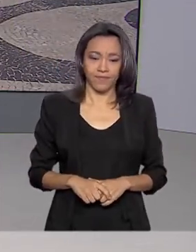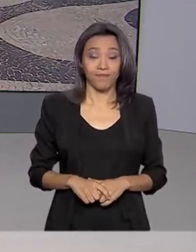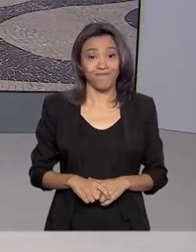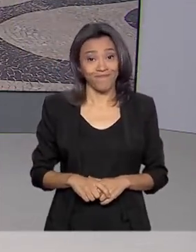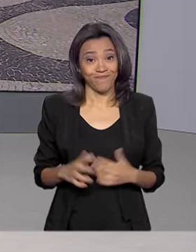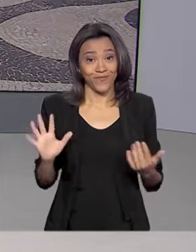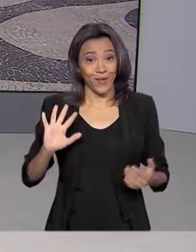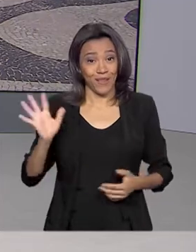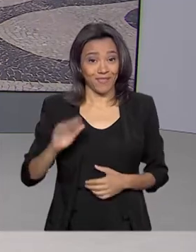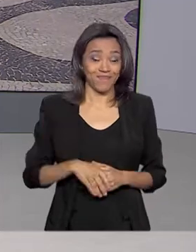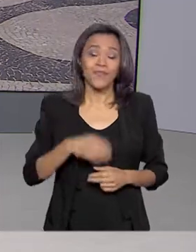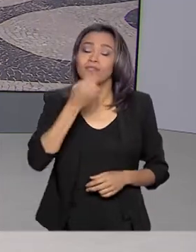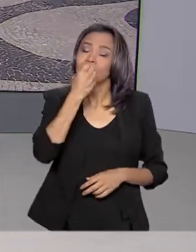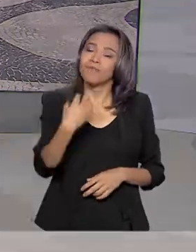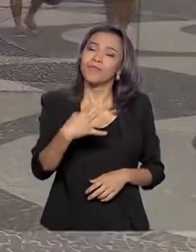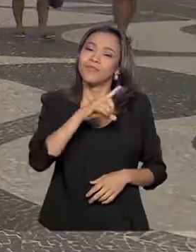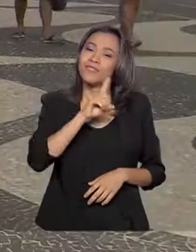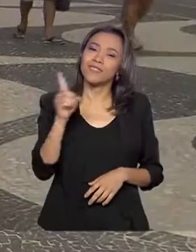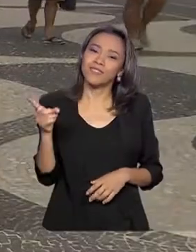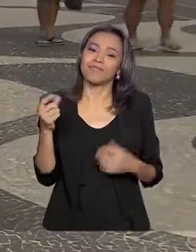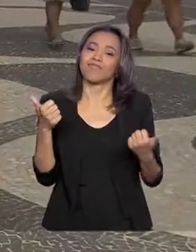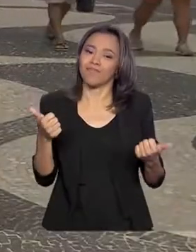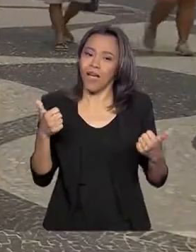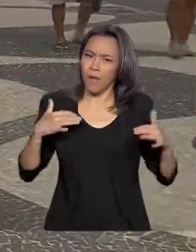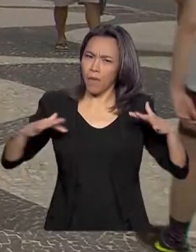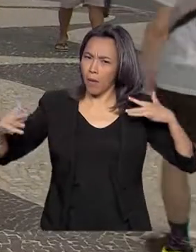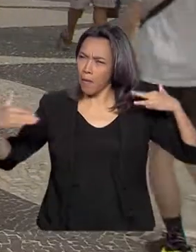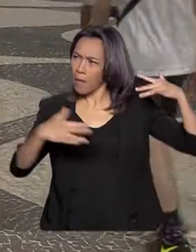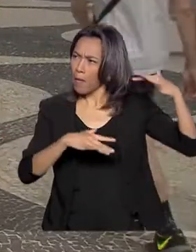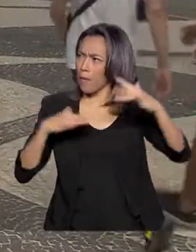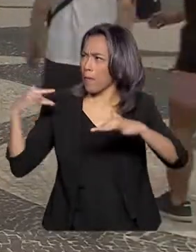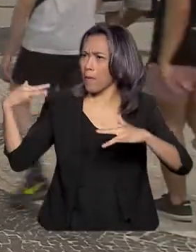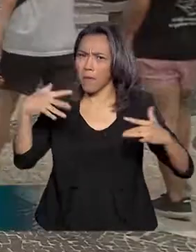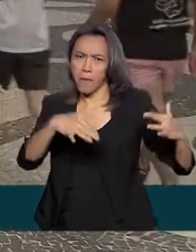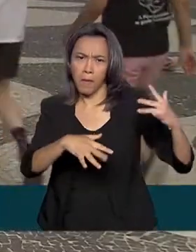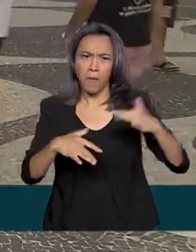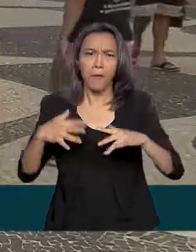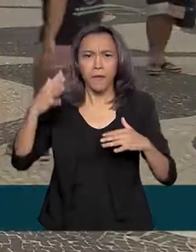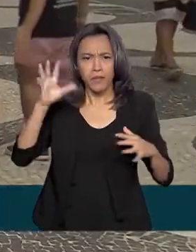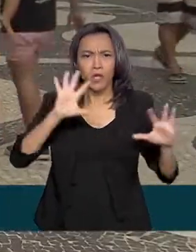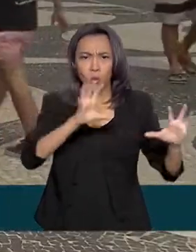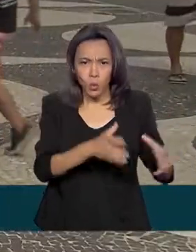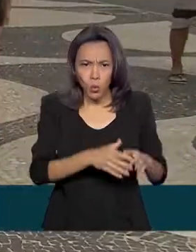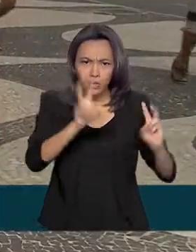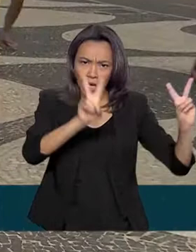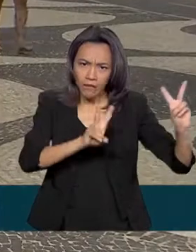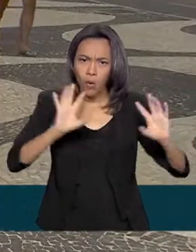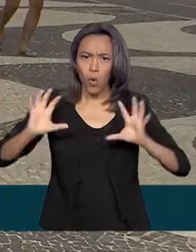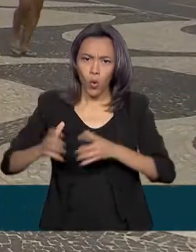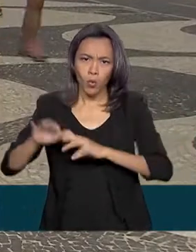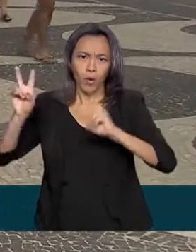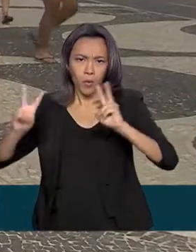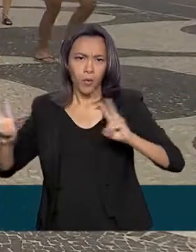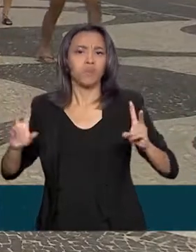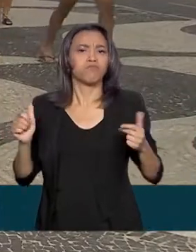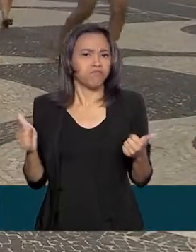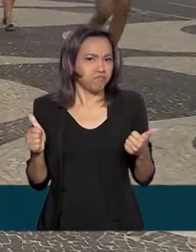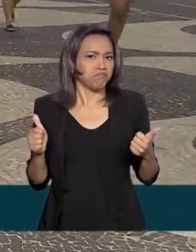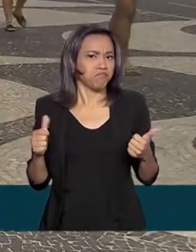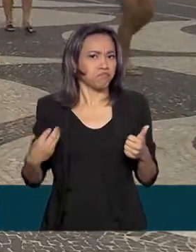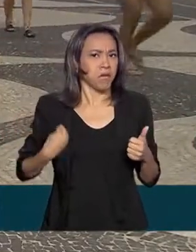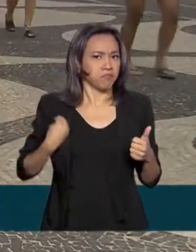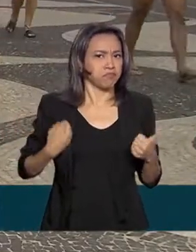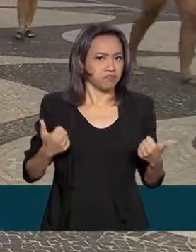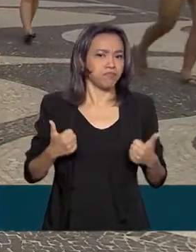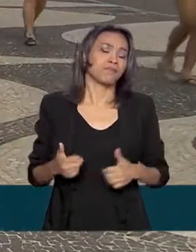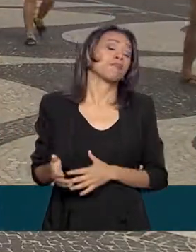Olá, Carla, bom dia, isso mesmo. Está bem movimentado aqui, já tem bloco de carnaval na praia, está bem agitado. Então, é